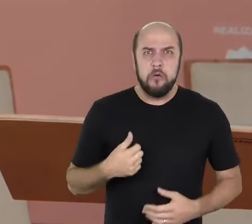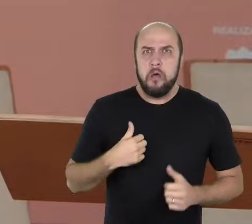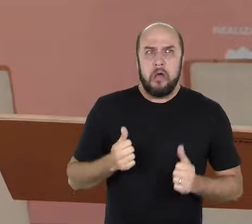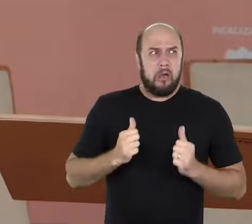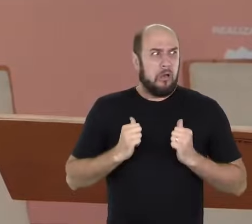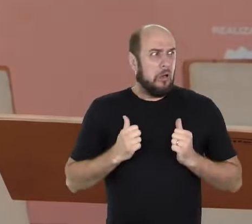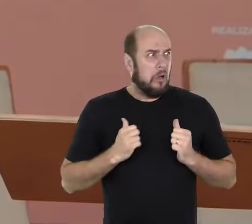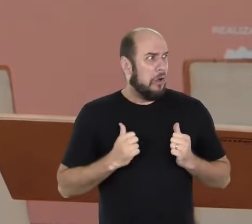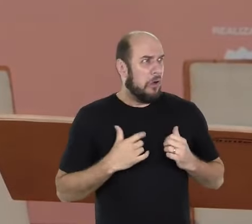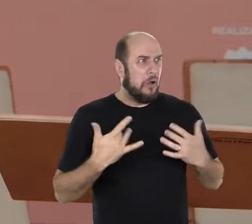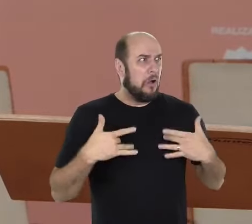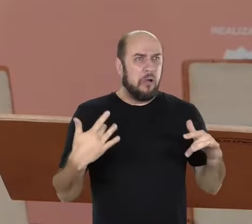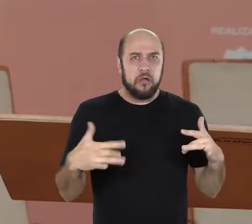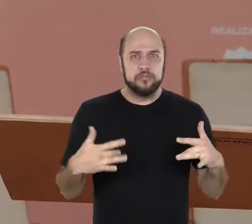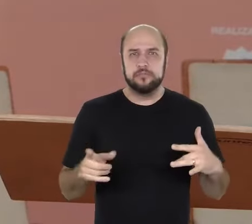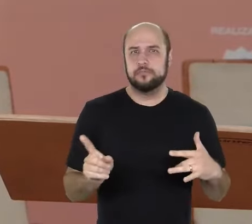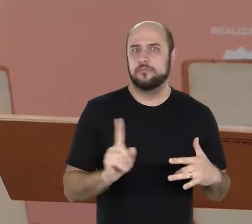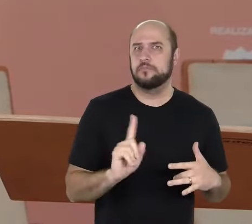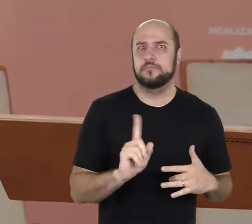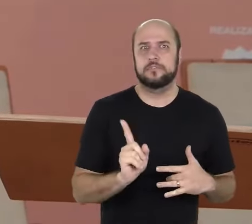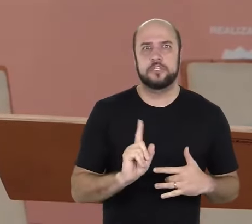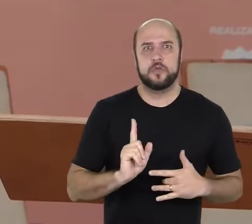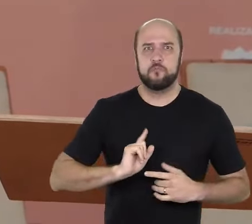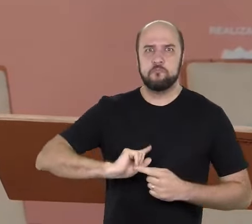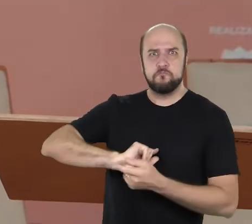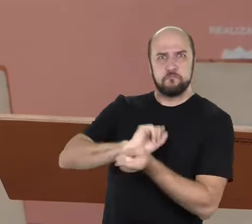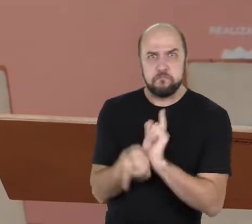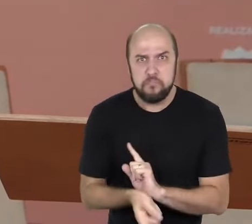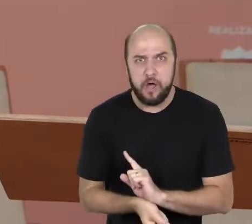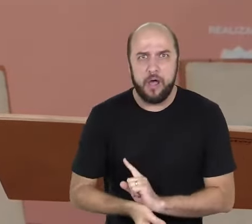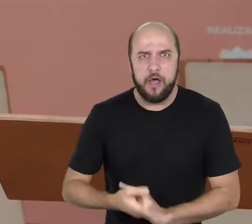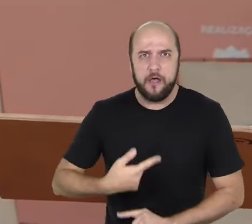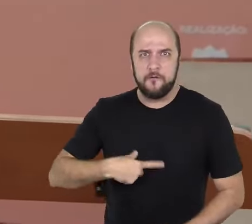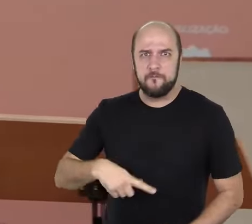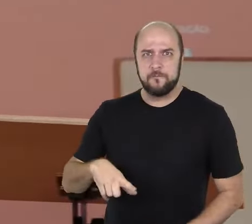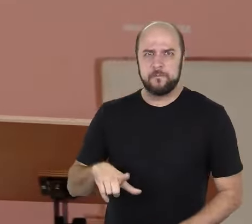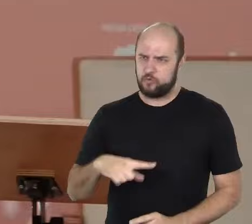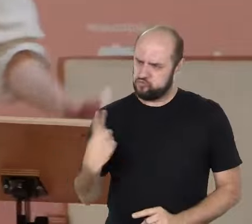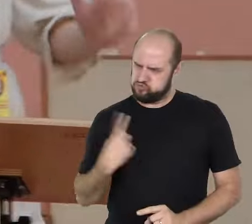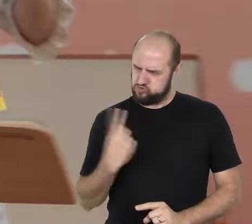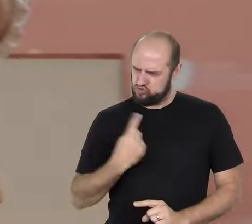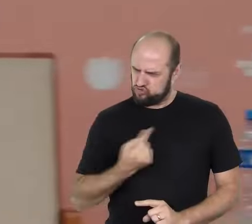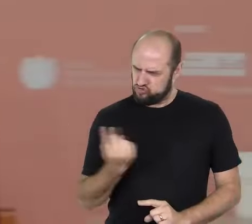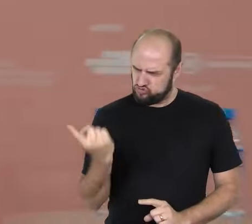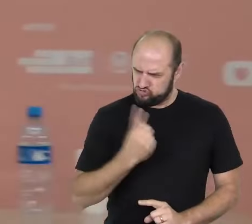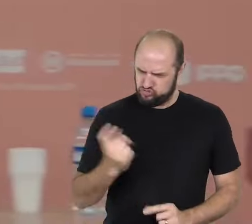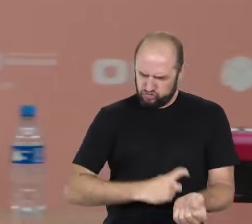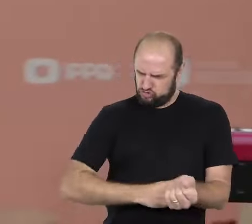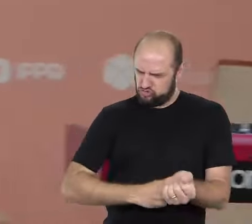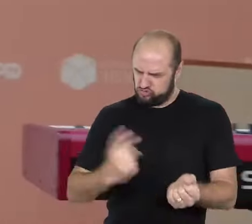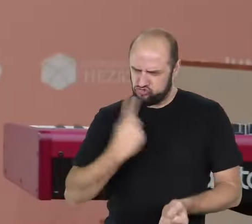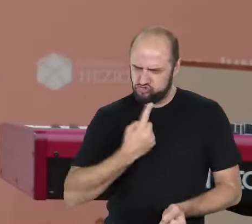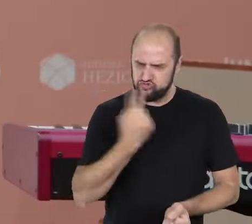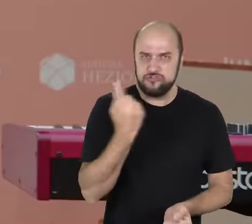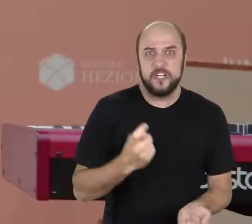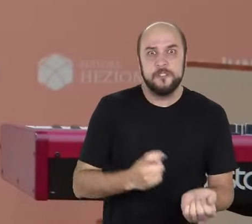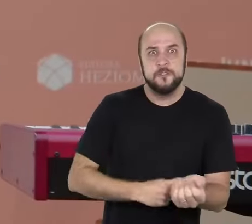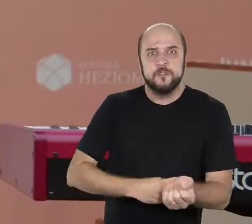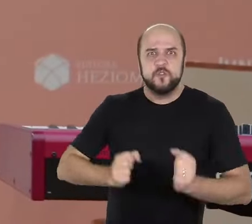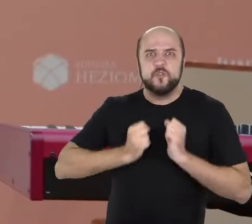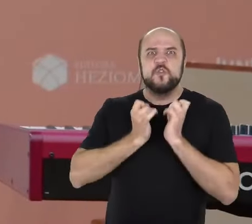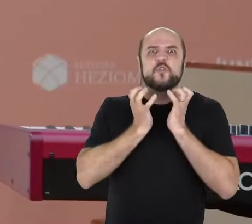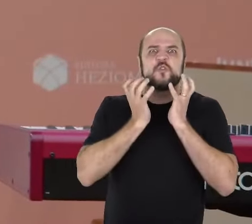bullying. Oh! Gente, eu virava o Taz. Vocês não estão entendendo. Eu ficava tão nervosa, eu